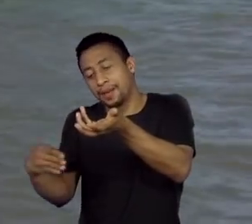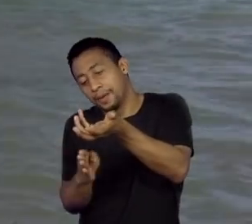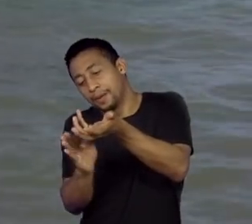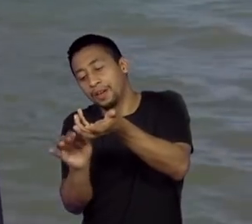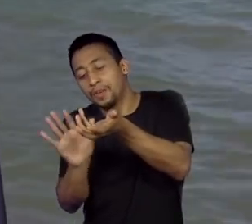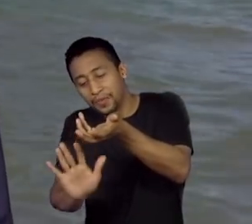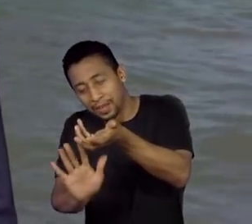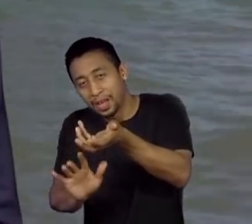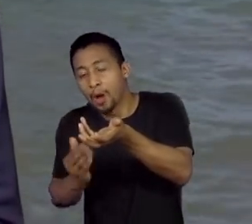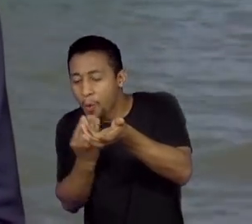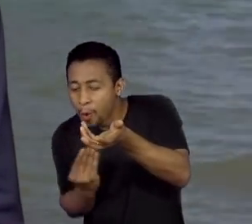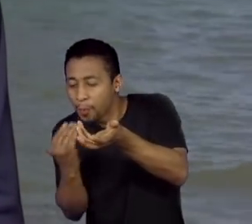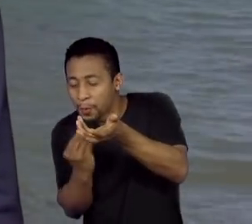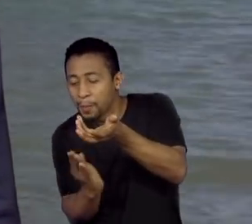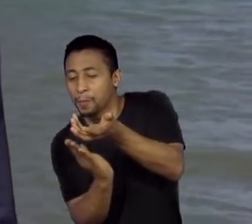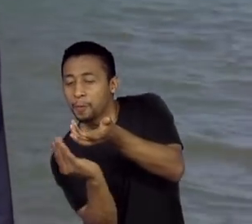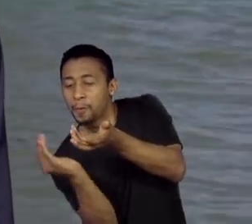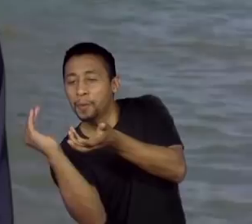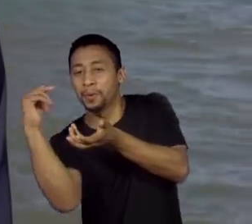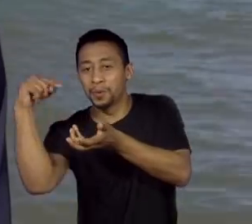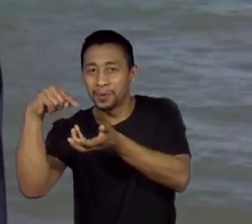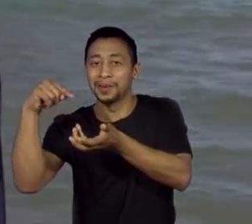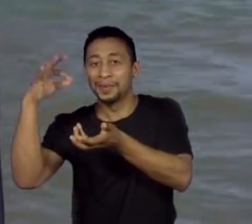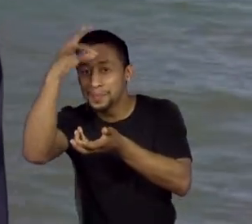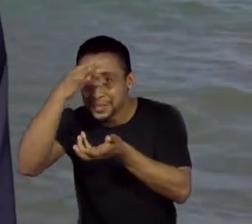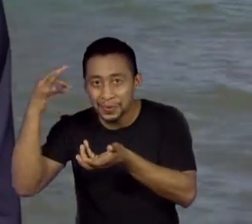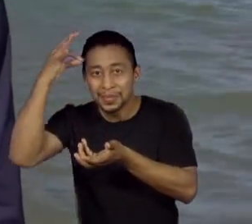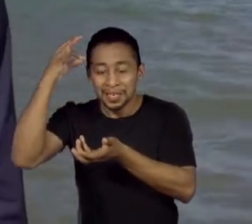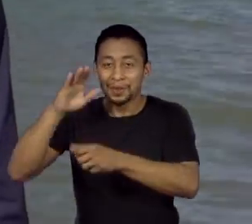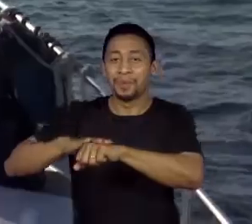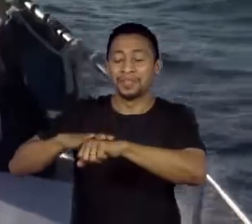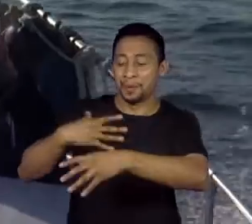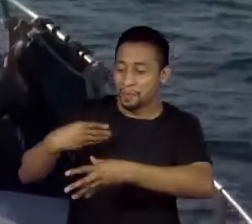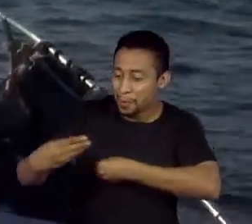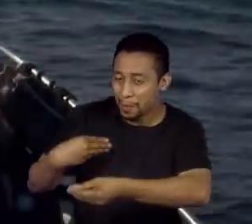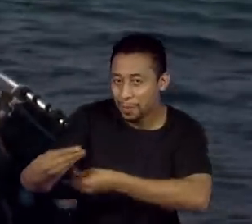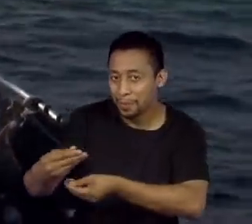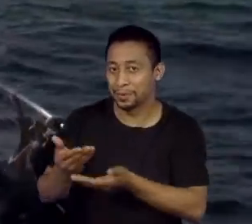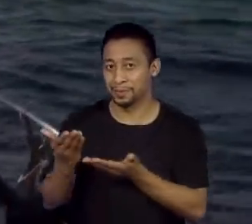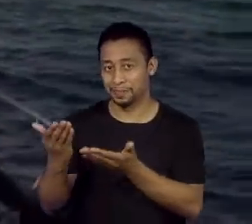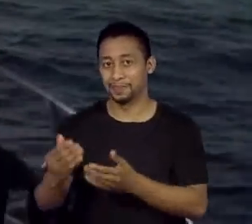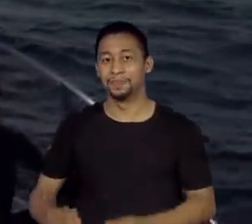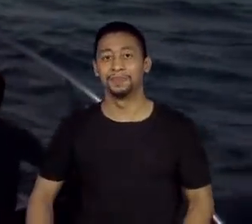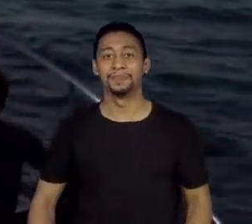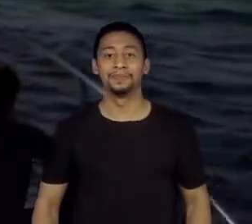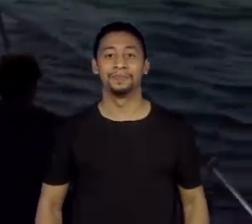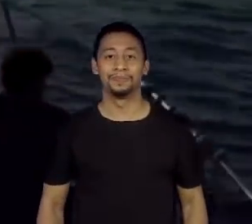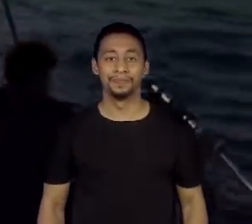ano, aqui para o Espírito Santo, para poder completar o seu ciclo reprodutivo.